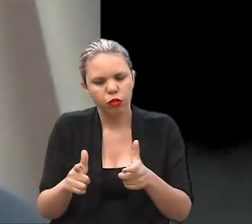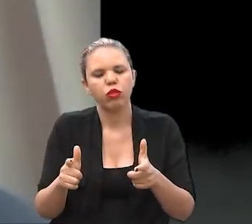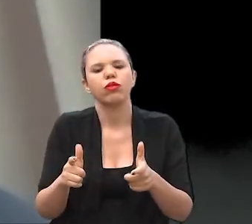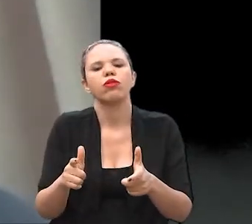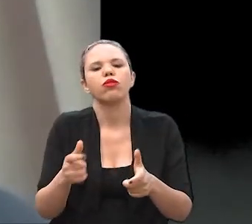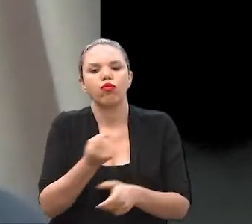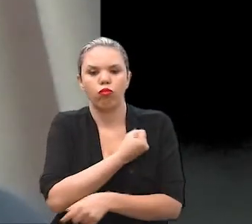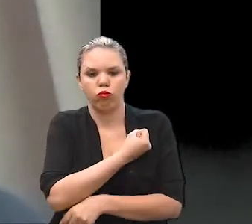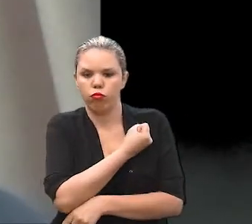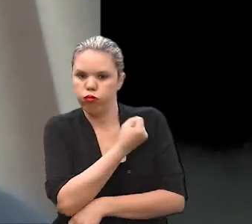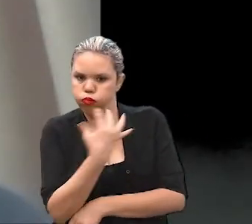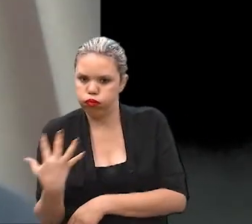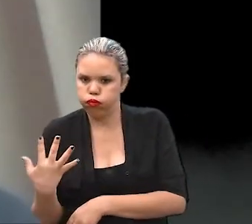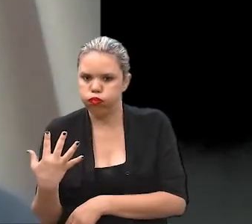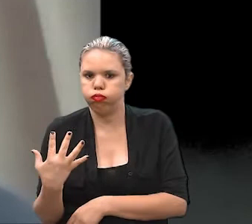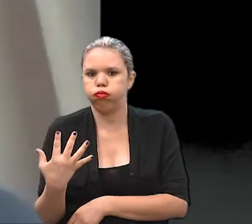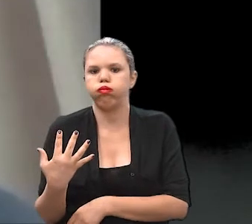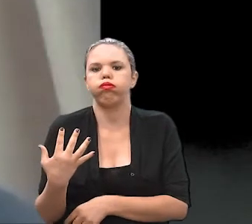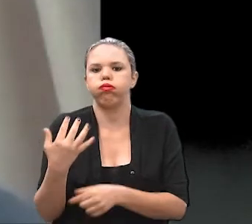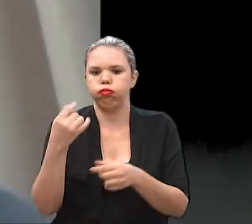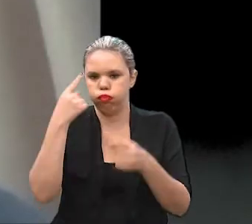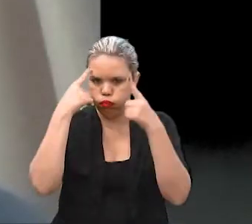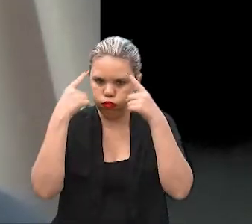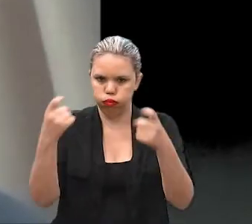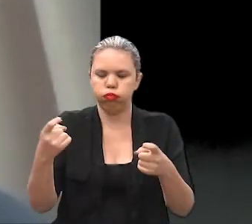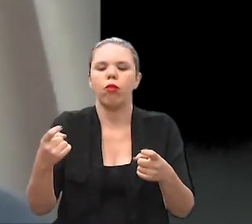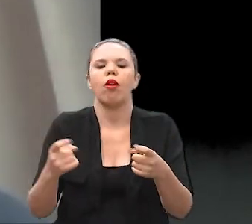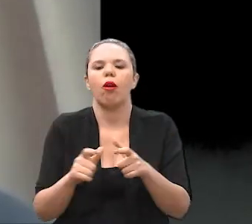número tão preocupante que